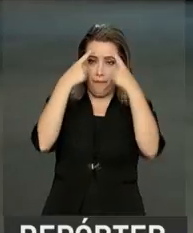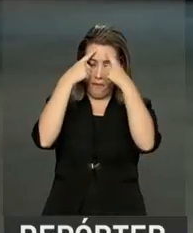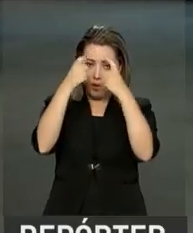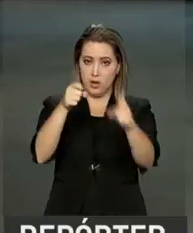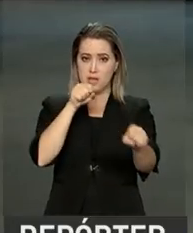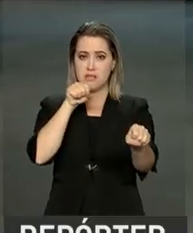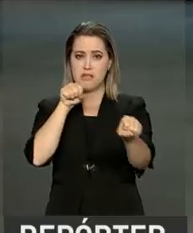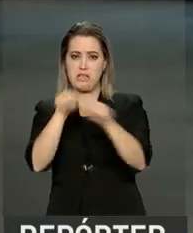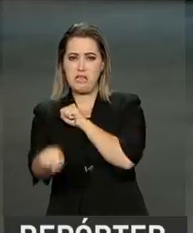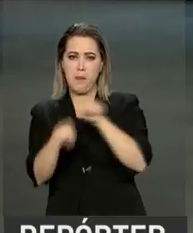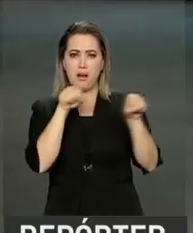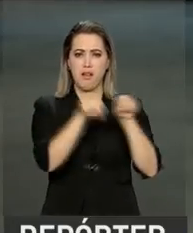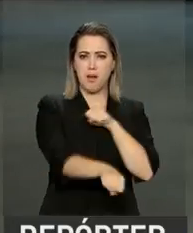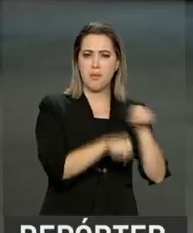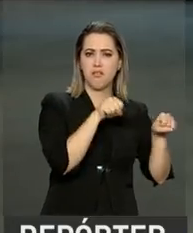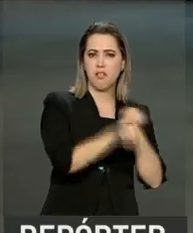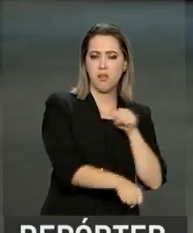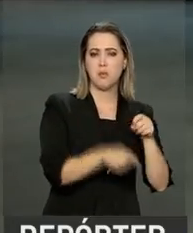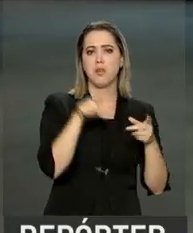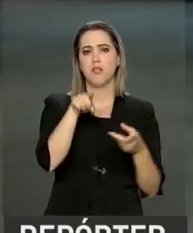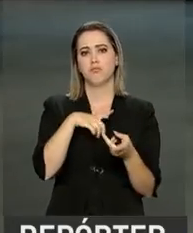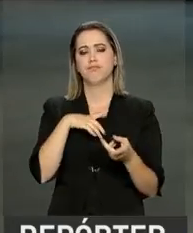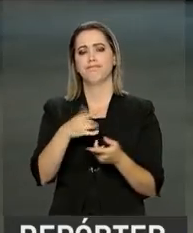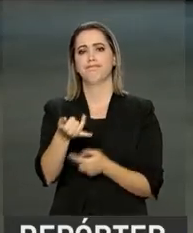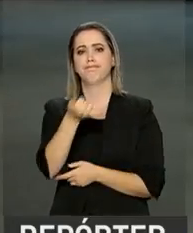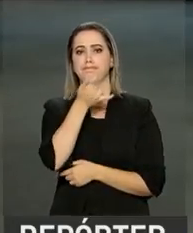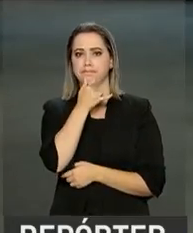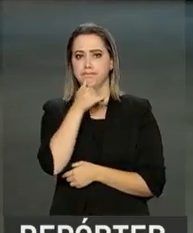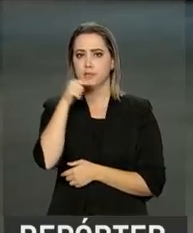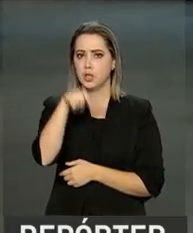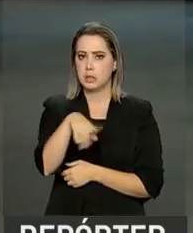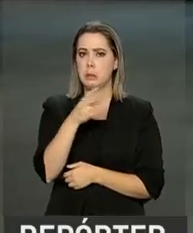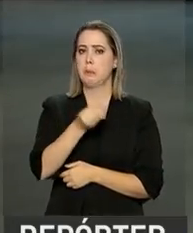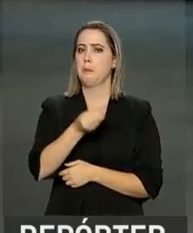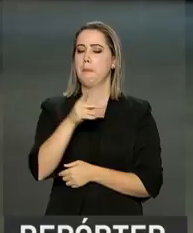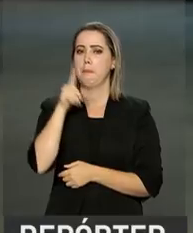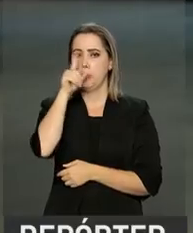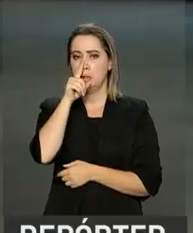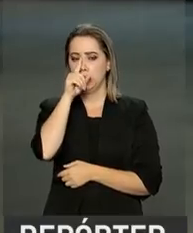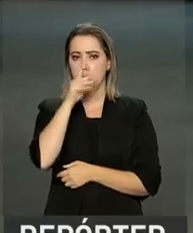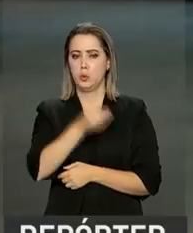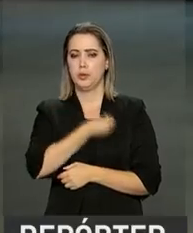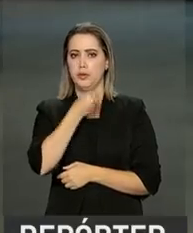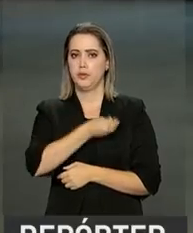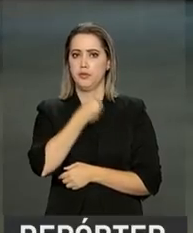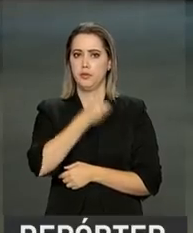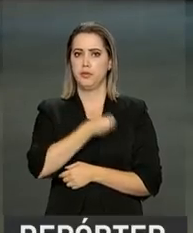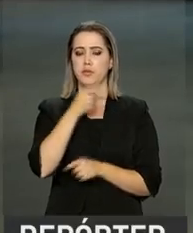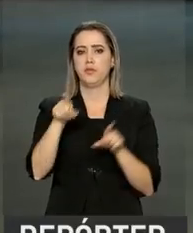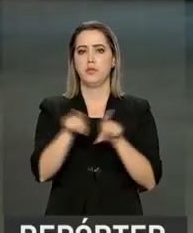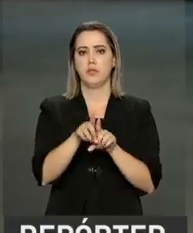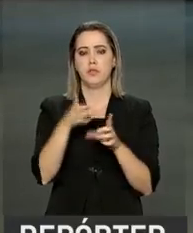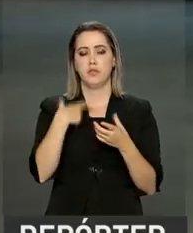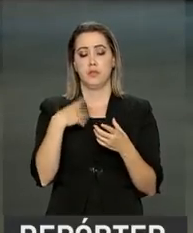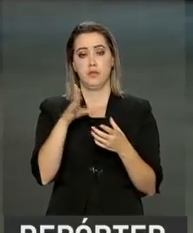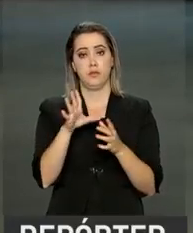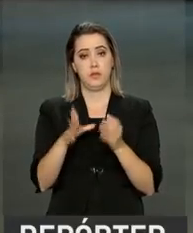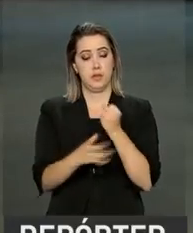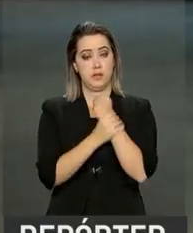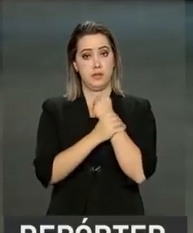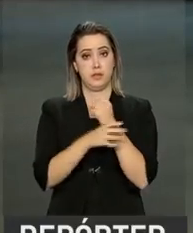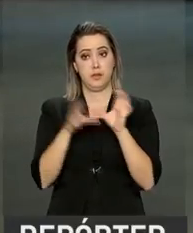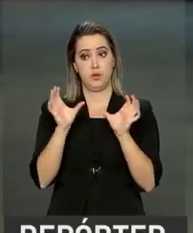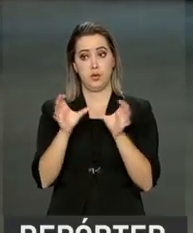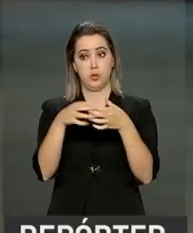e vandalismo que lamentavelmente colocaram em risco a vida ea incolumidade de servidores que trabalham na esplanada dos